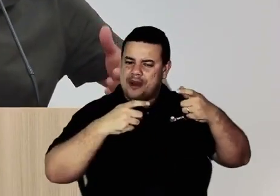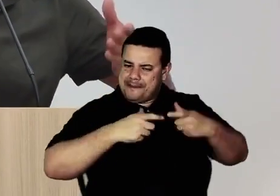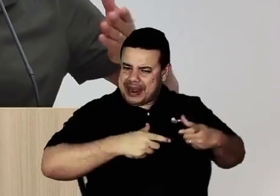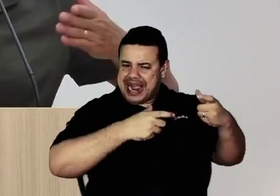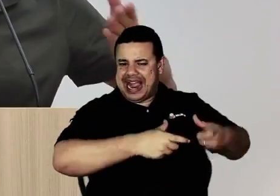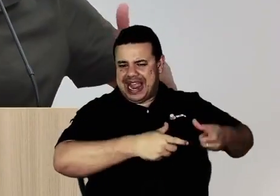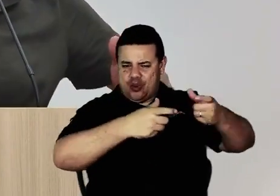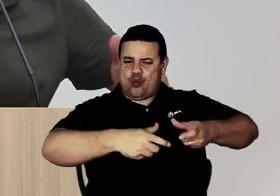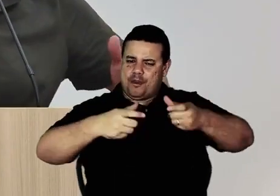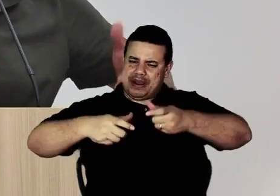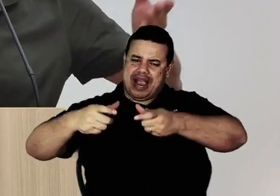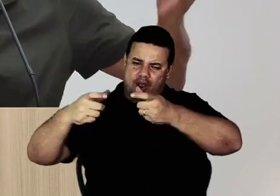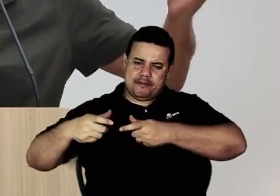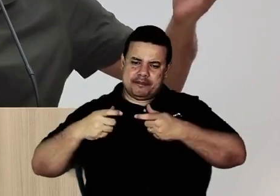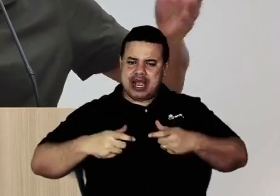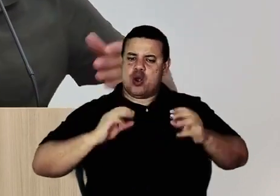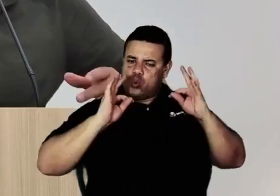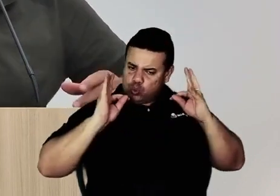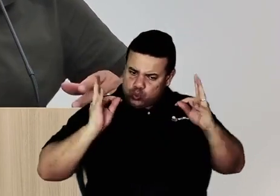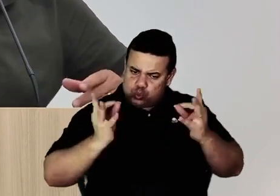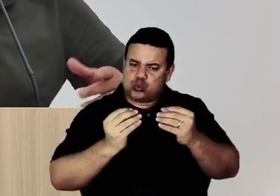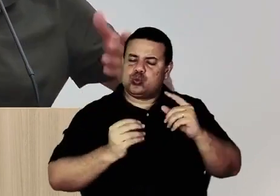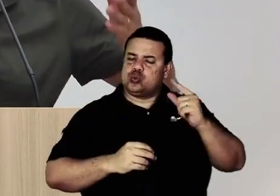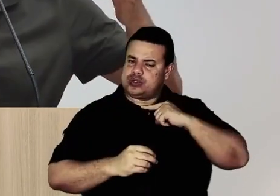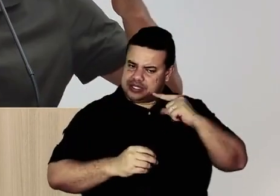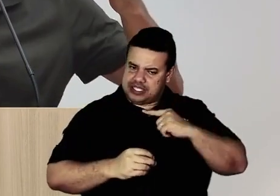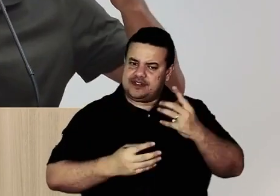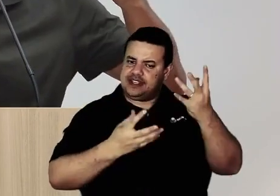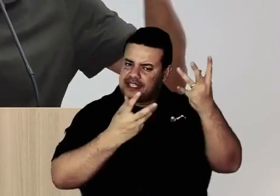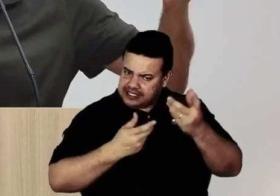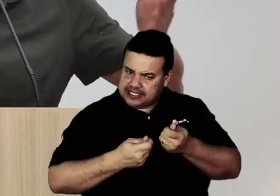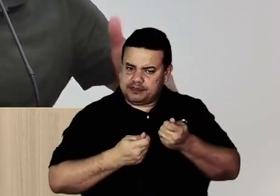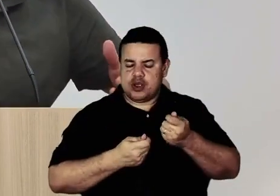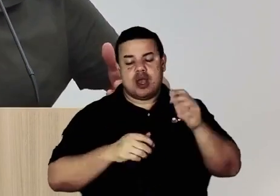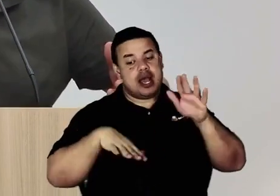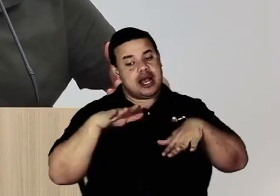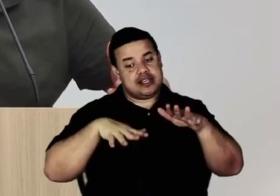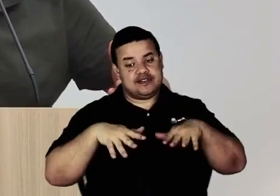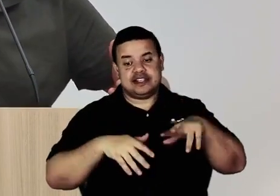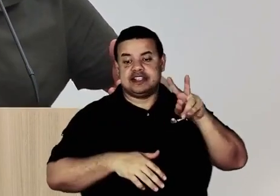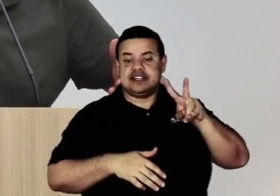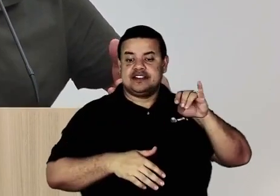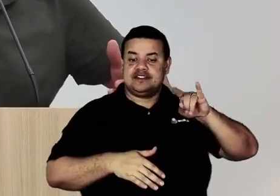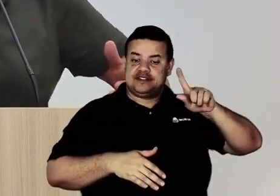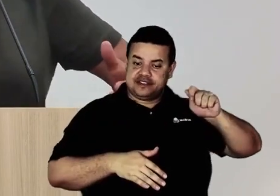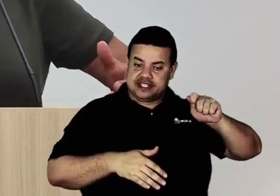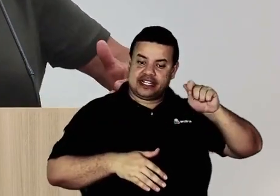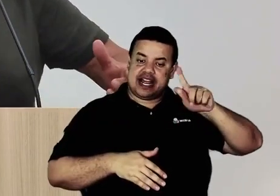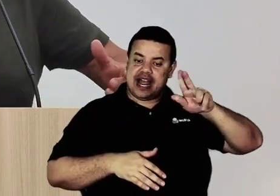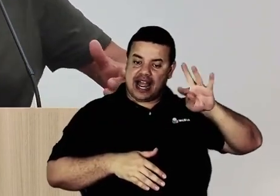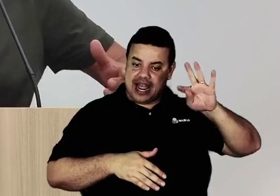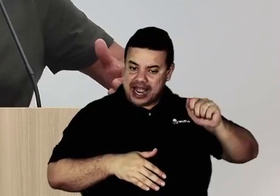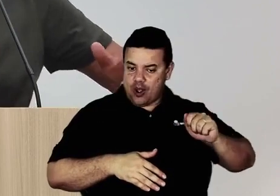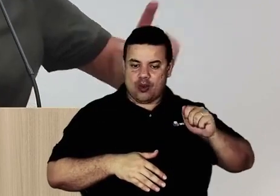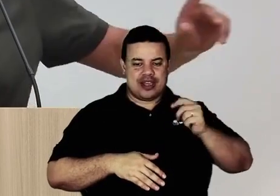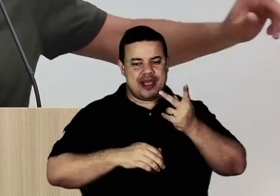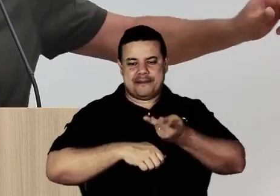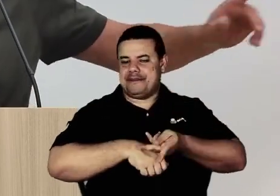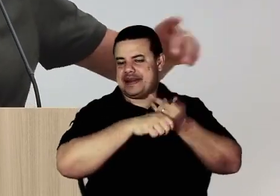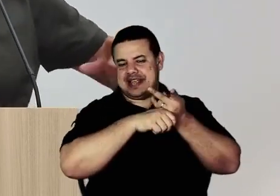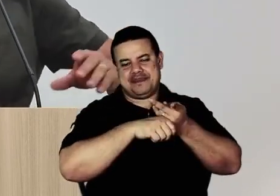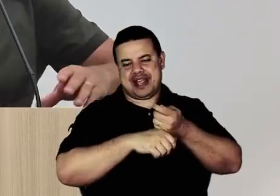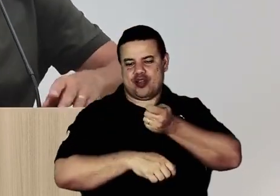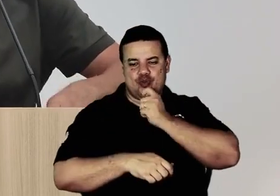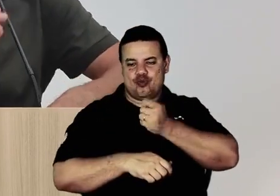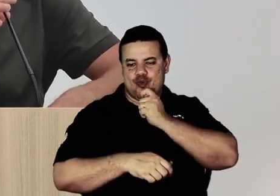todos os bairros receberam alguma coisa. De repente, Vila Alta não foi ainda premiado, né, com o poder público que está fazendo. Mais um